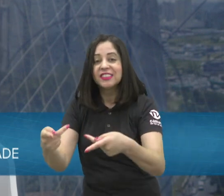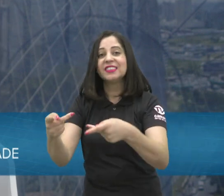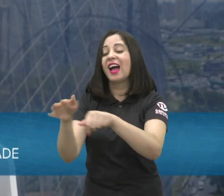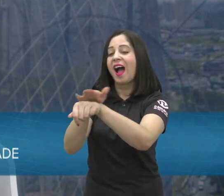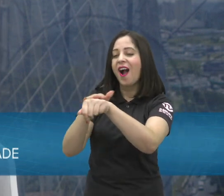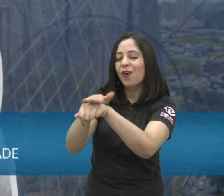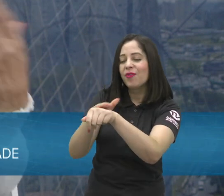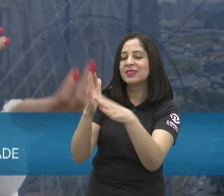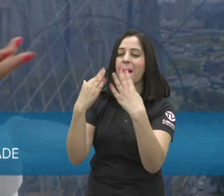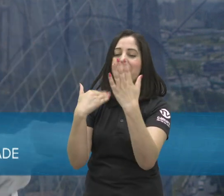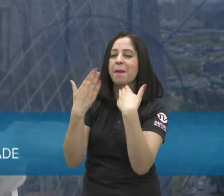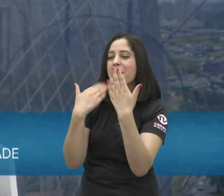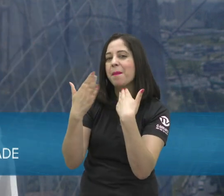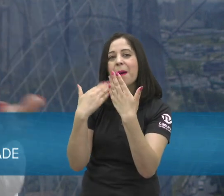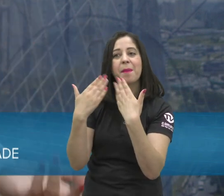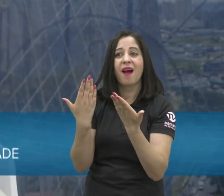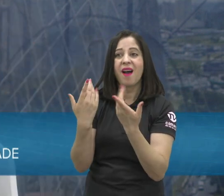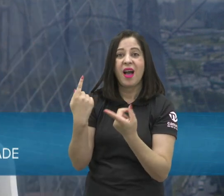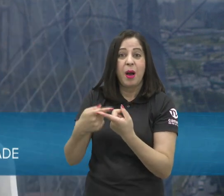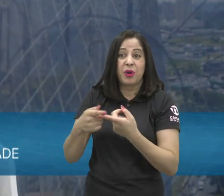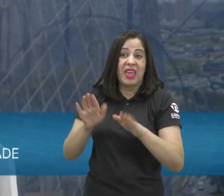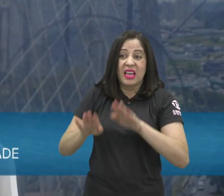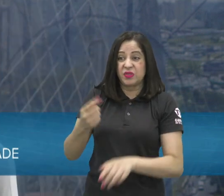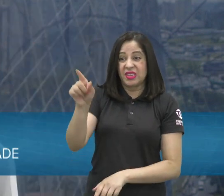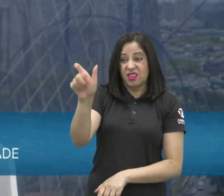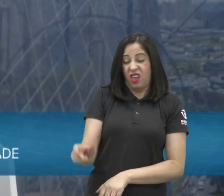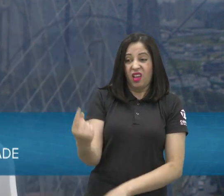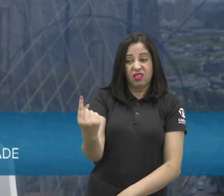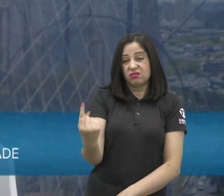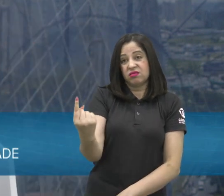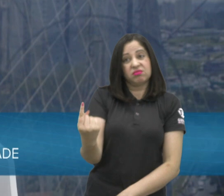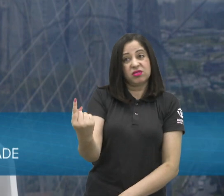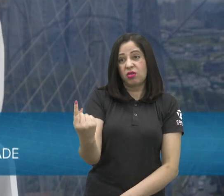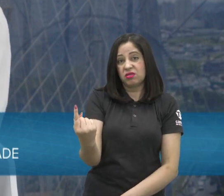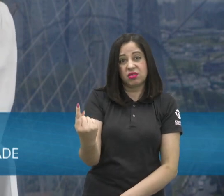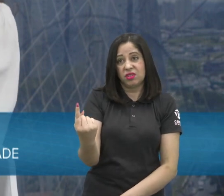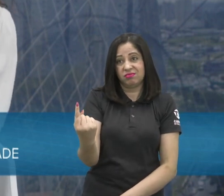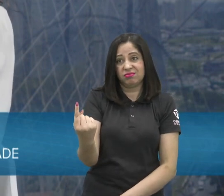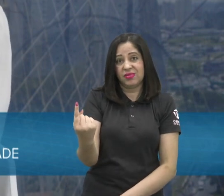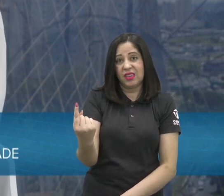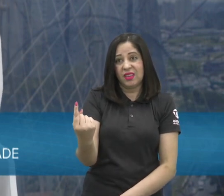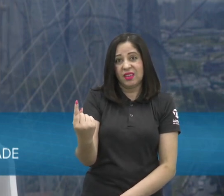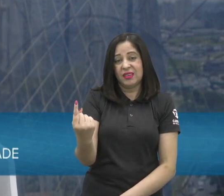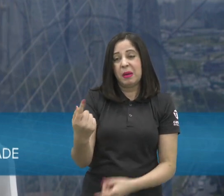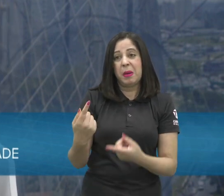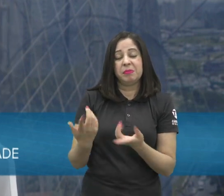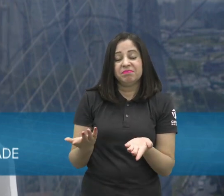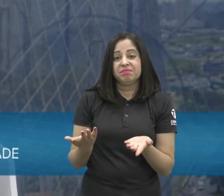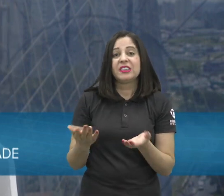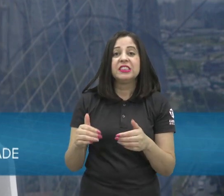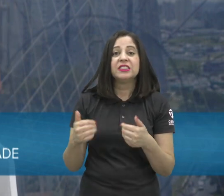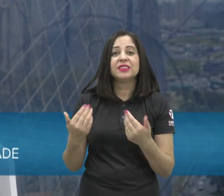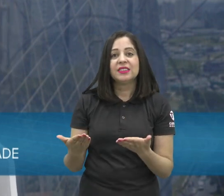ir para atender, para conversar com aquele idoso naquele dia que ninguém compareceu, seja porque mora